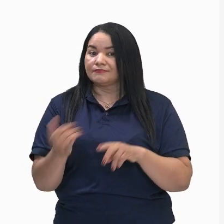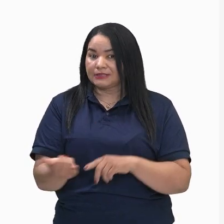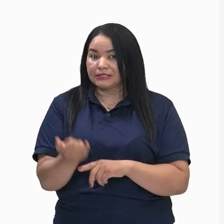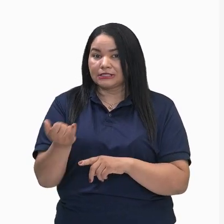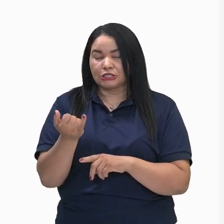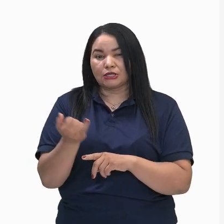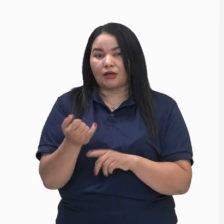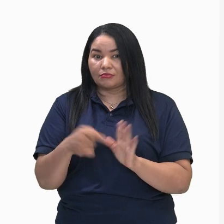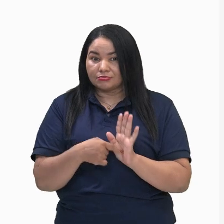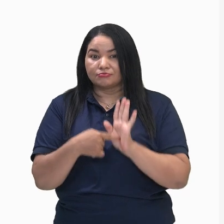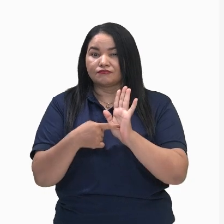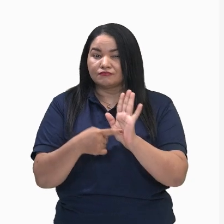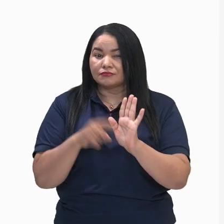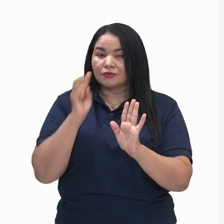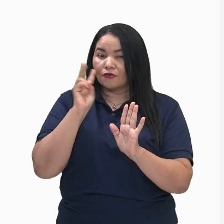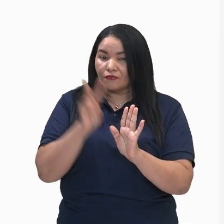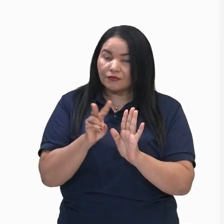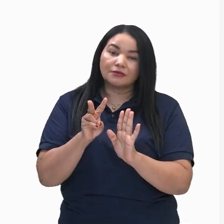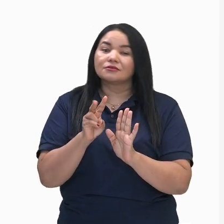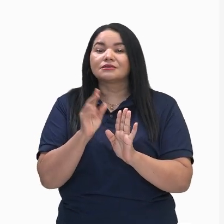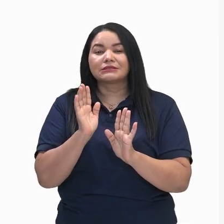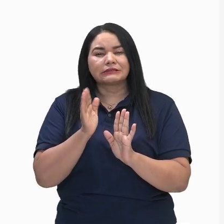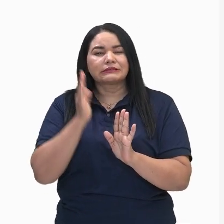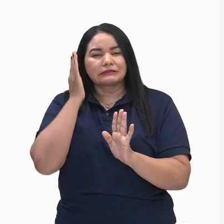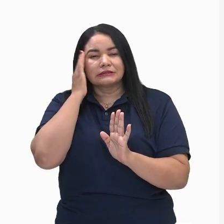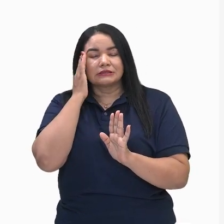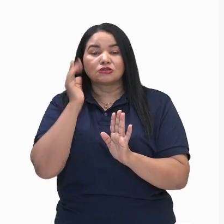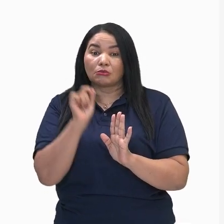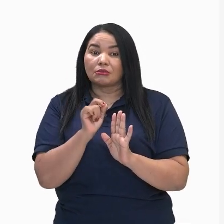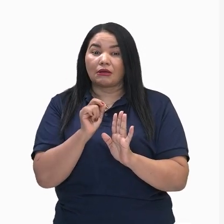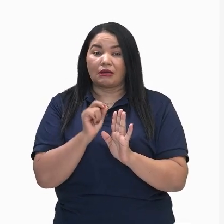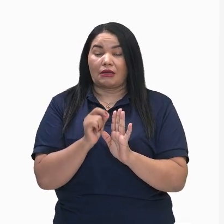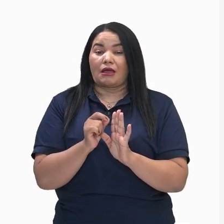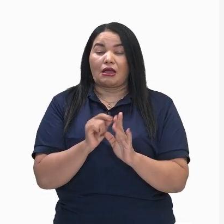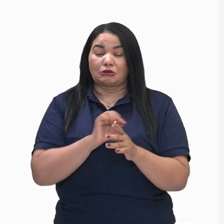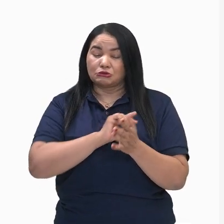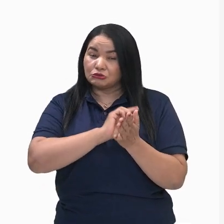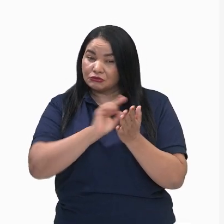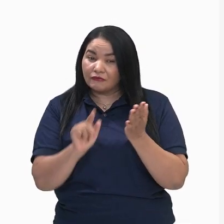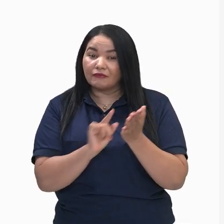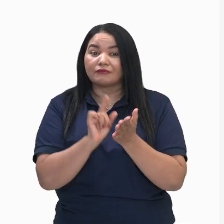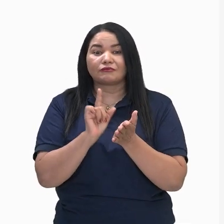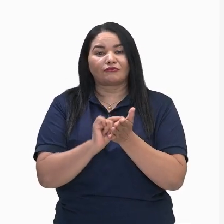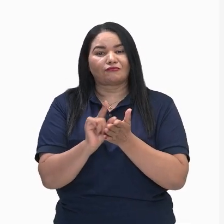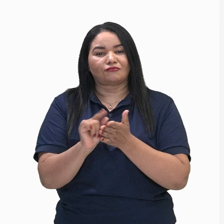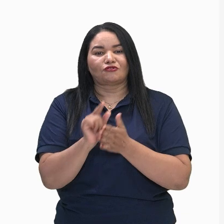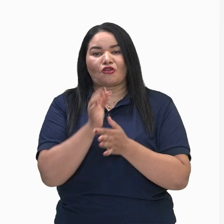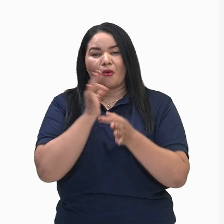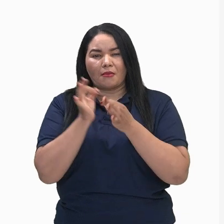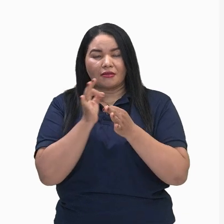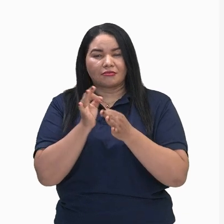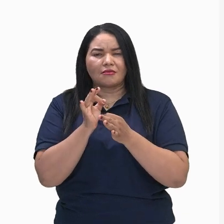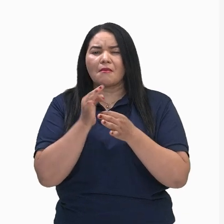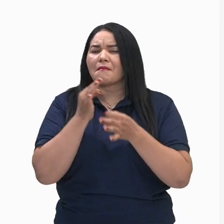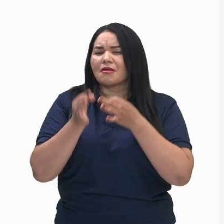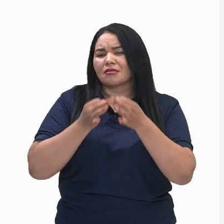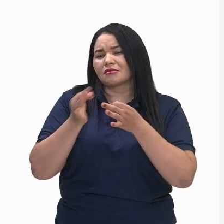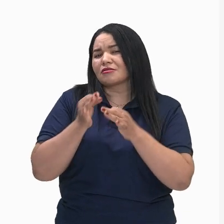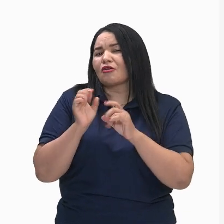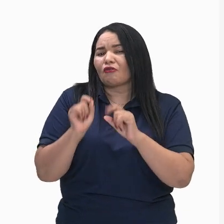né, muita coisa do que foi, né, trabalhado nesse artigo de opinião. O que é que foi